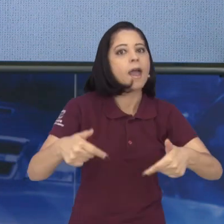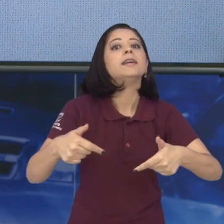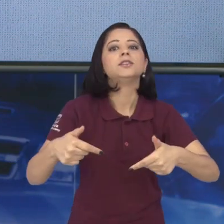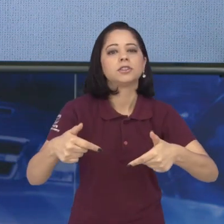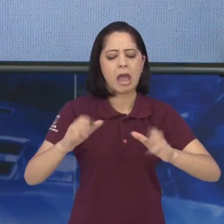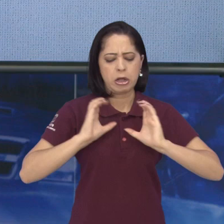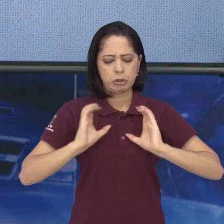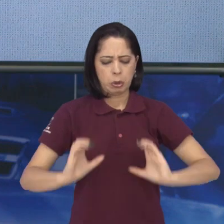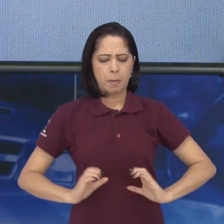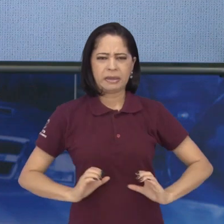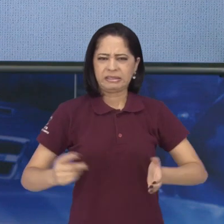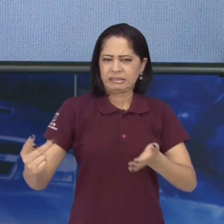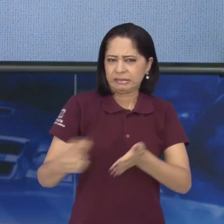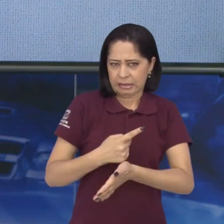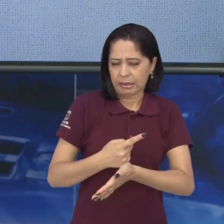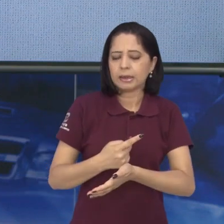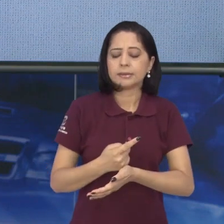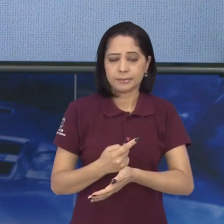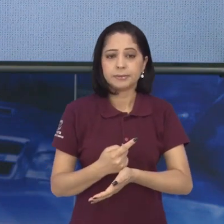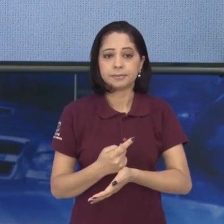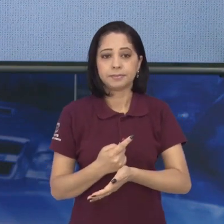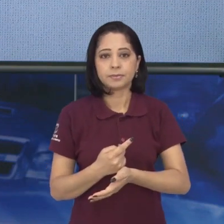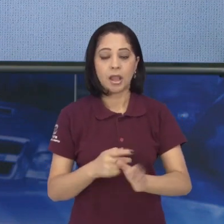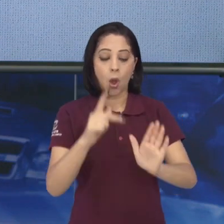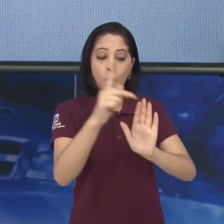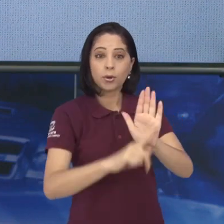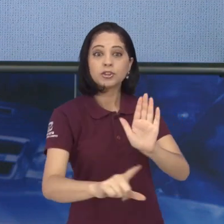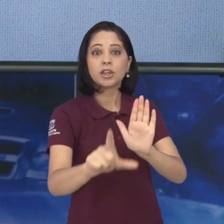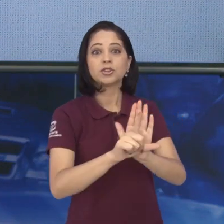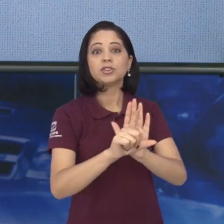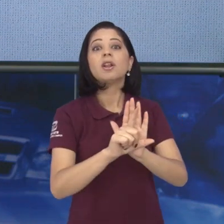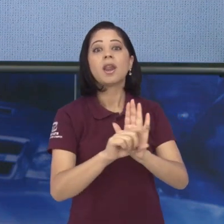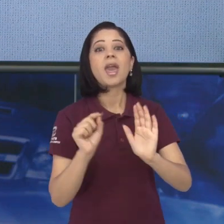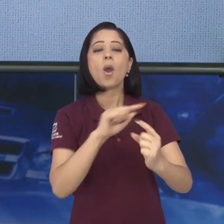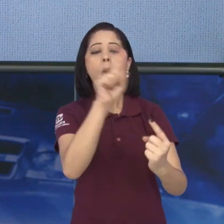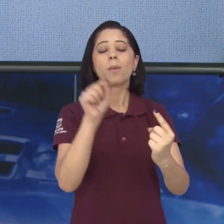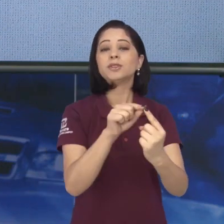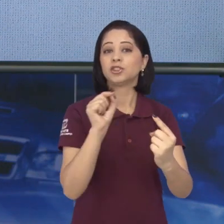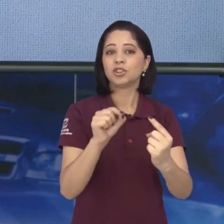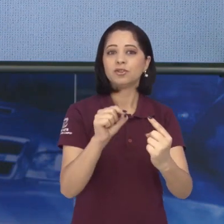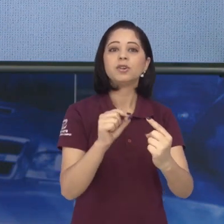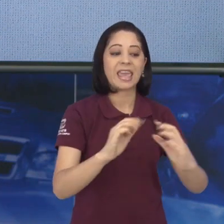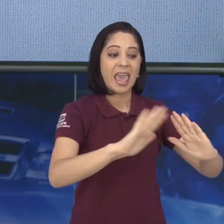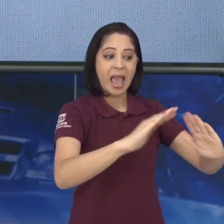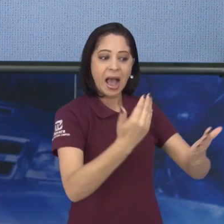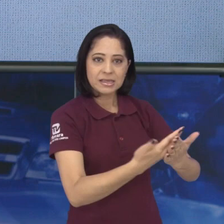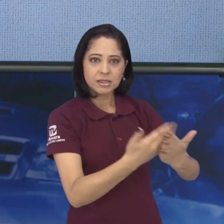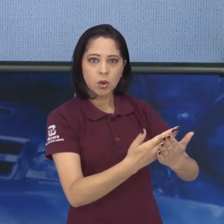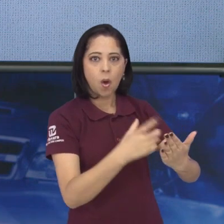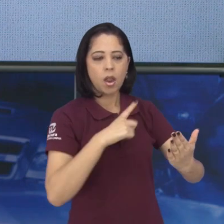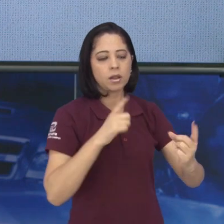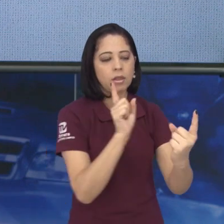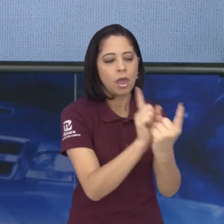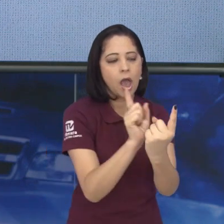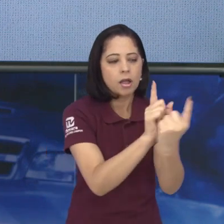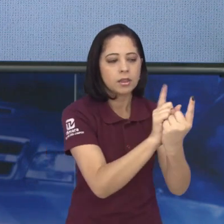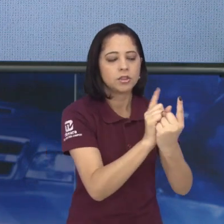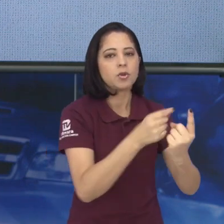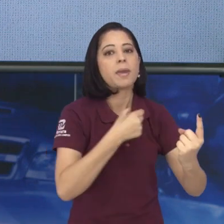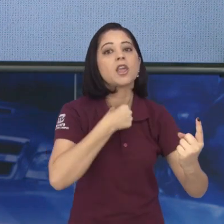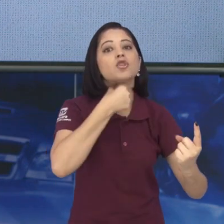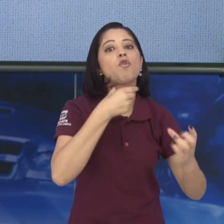o comportamento esperado por quem ocupa o cargo. E um projeto de lei propõe atendimento médico nas áreas de oftalmologia